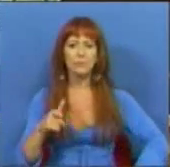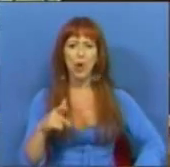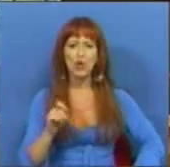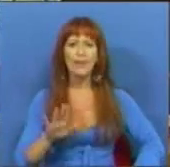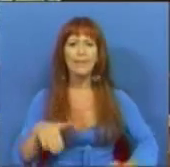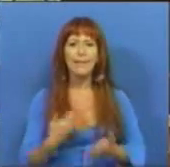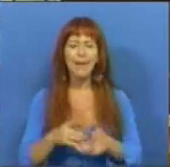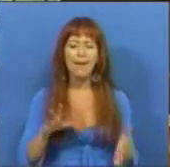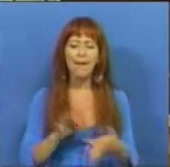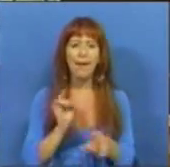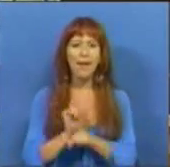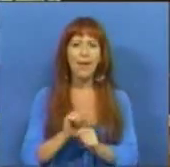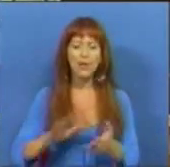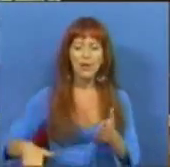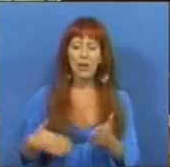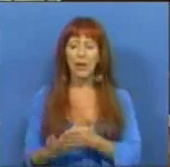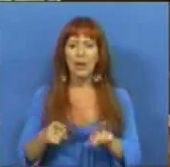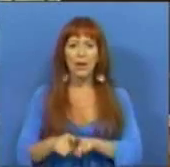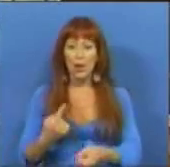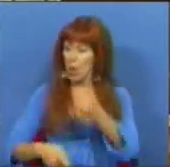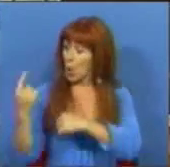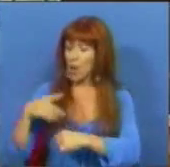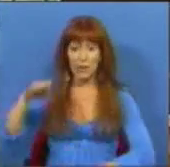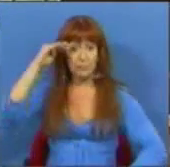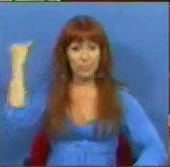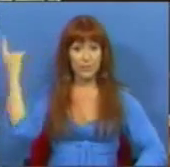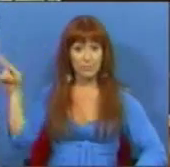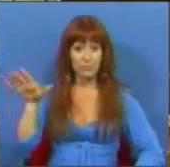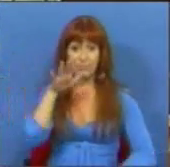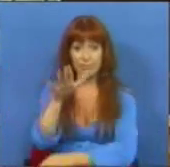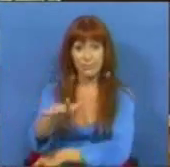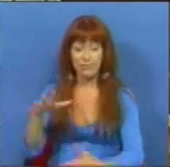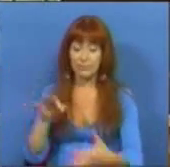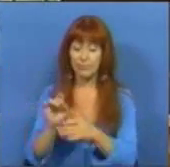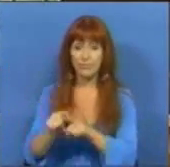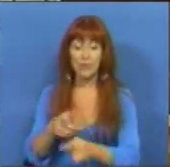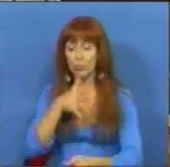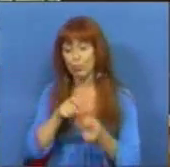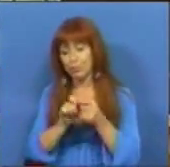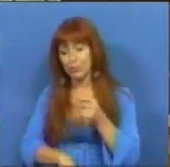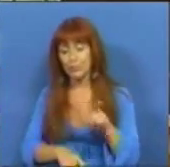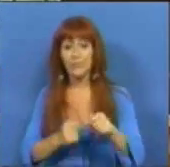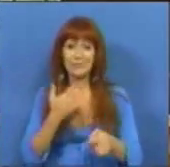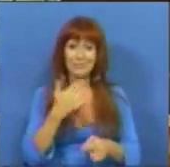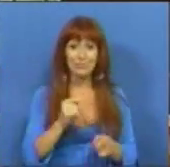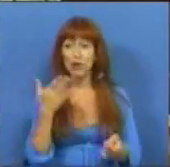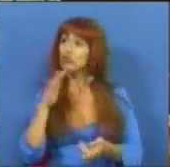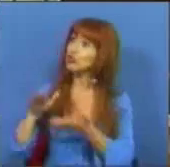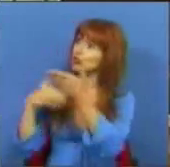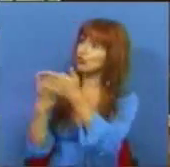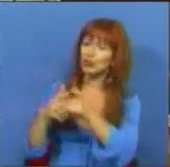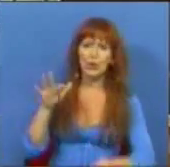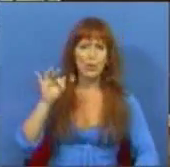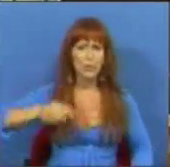de Esquerda em relação à proposta que ontem Pedro Passos Coelho fez sobre a intervenção no pedido de empréstimo